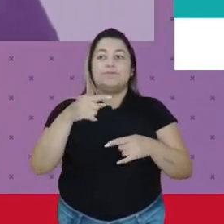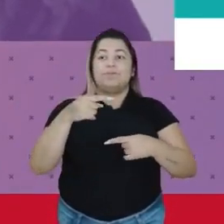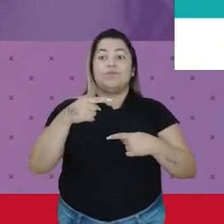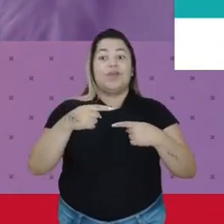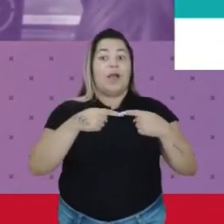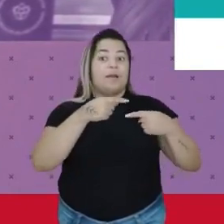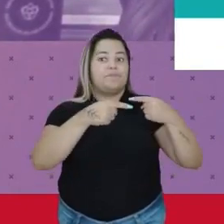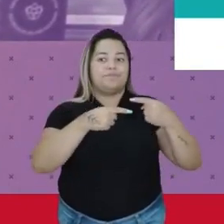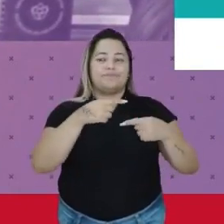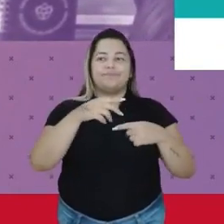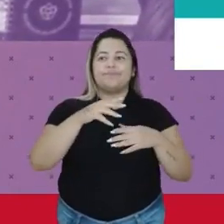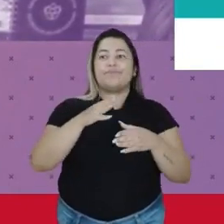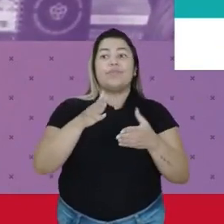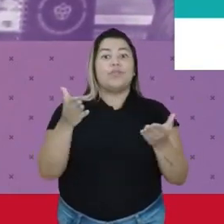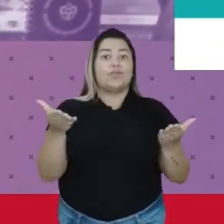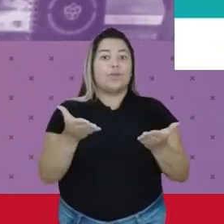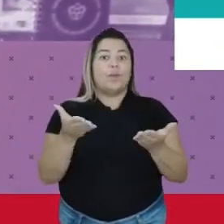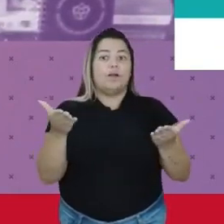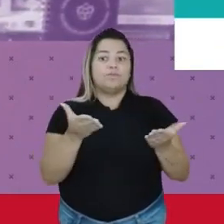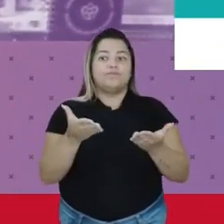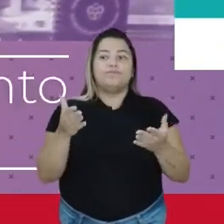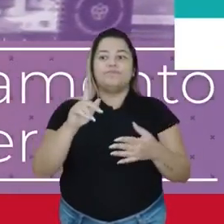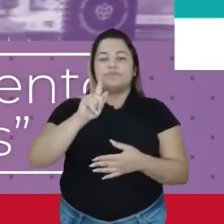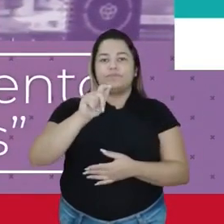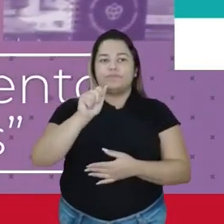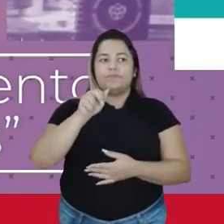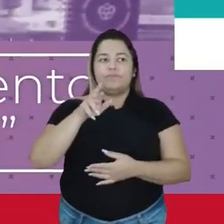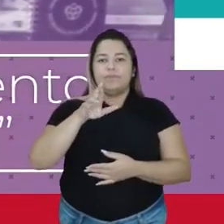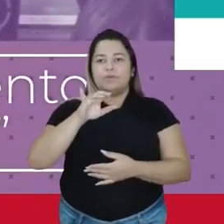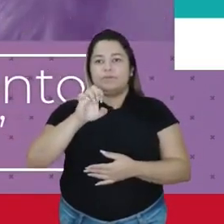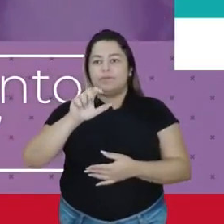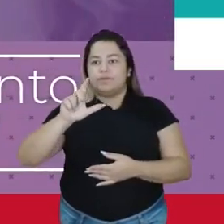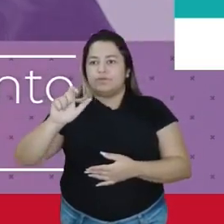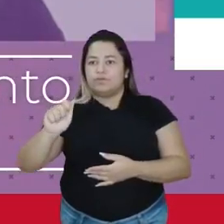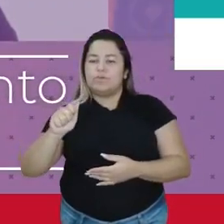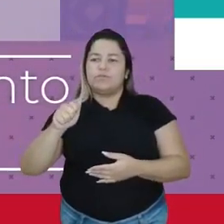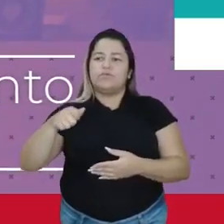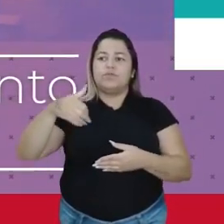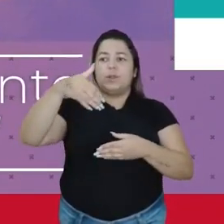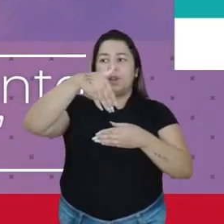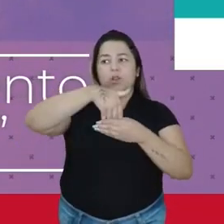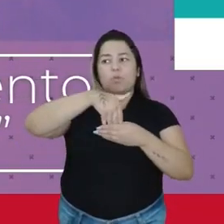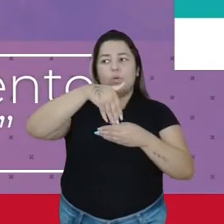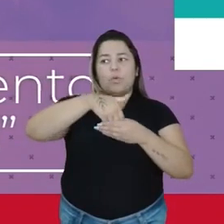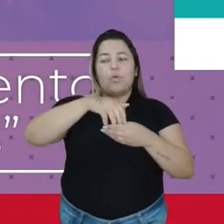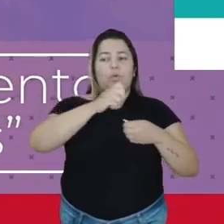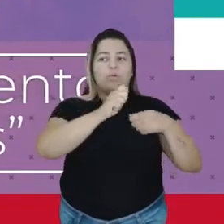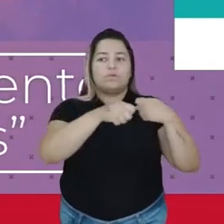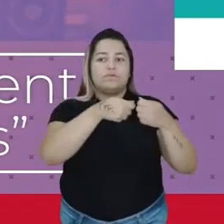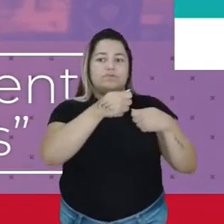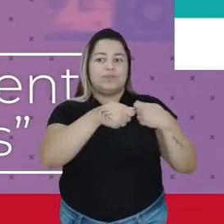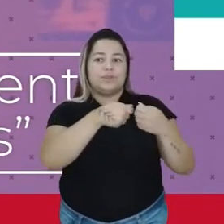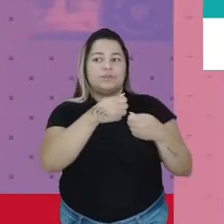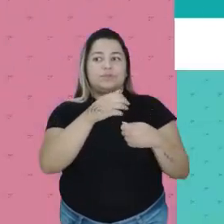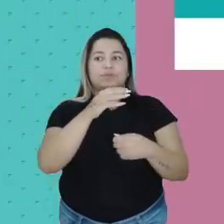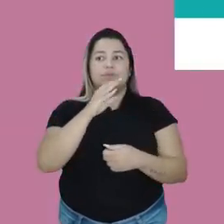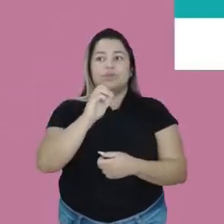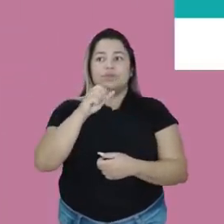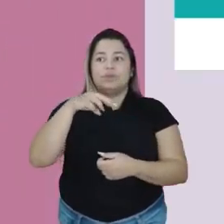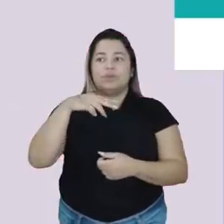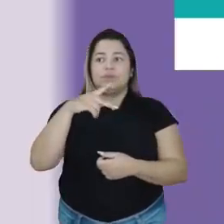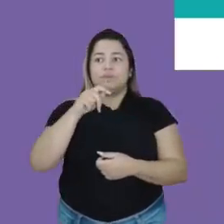a advogada Gabriela Araújo ensina sobre o fundo eleitoral e o financiamento de campanha para